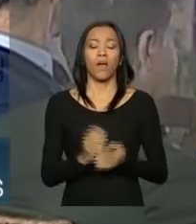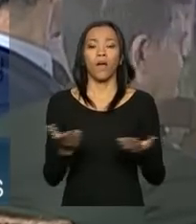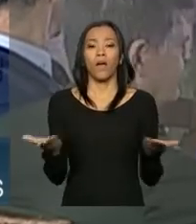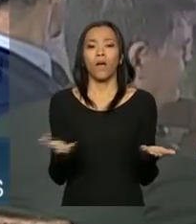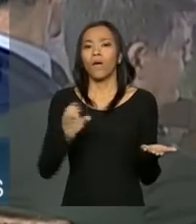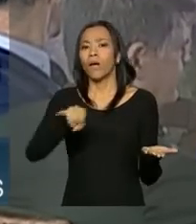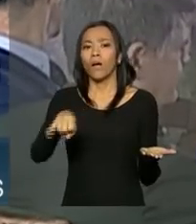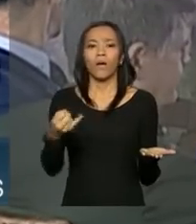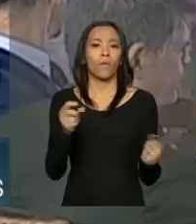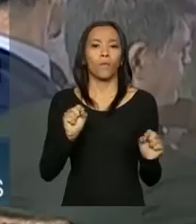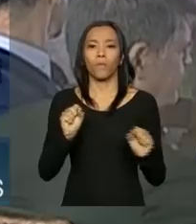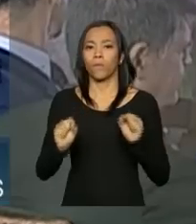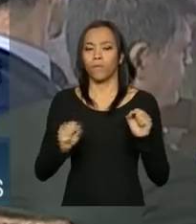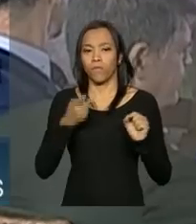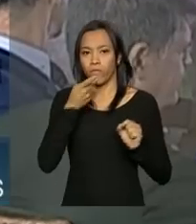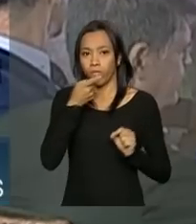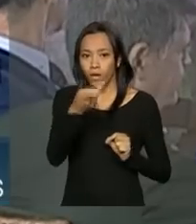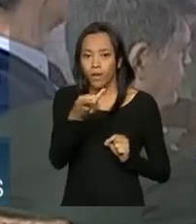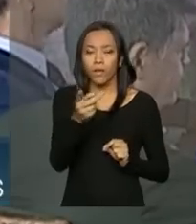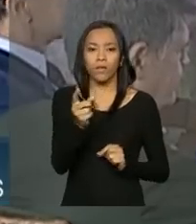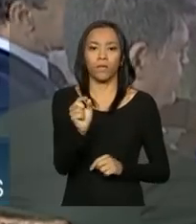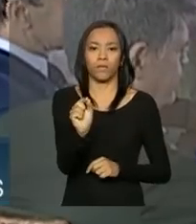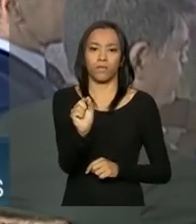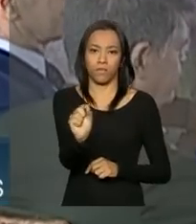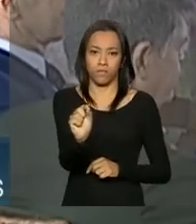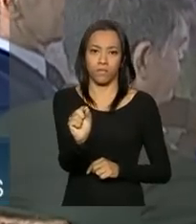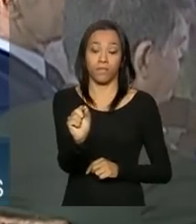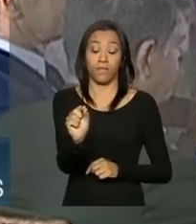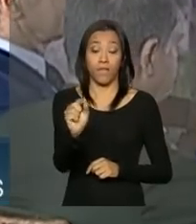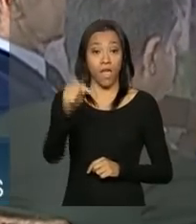Aproveitar e dizer que, de fato,